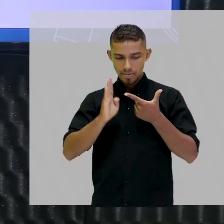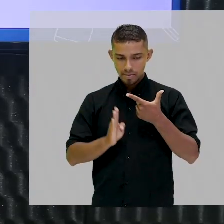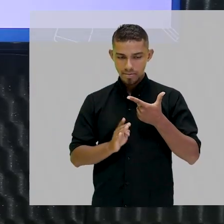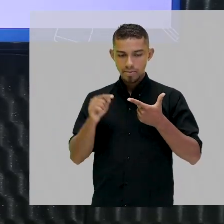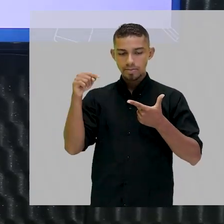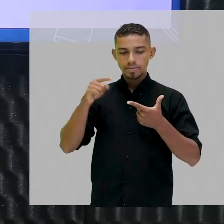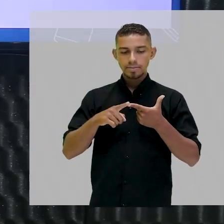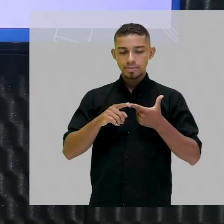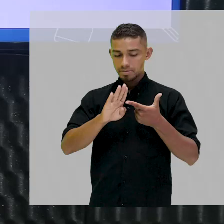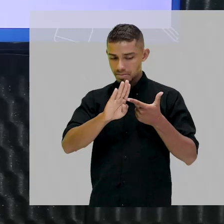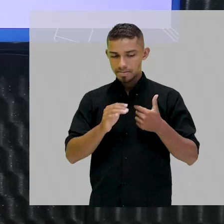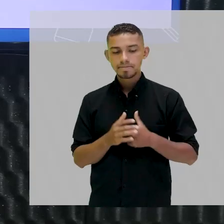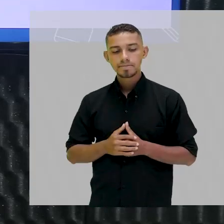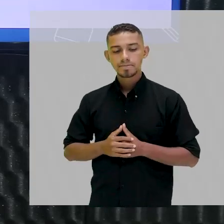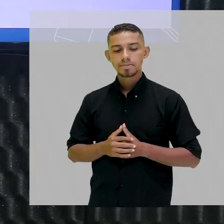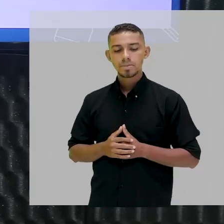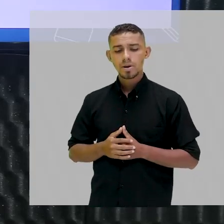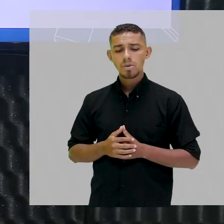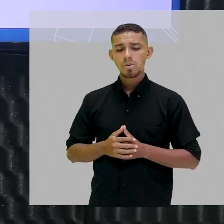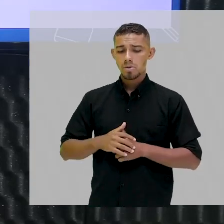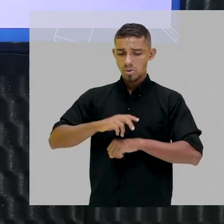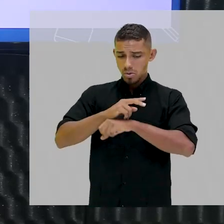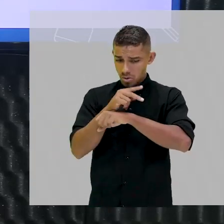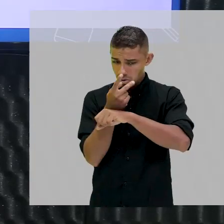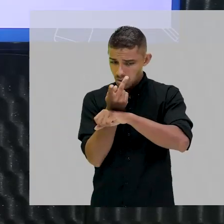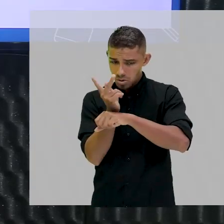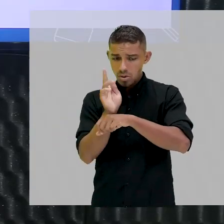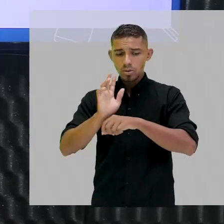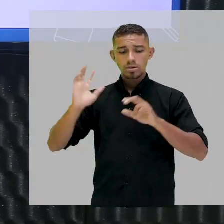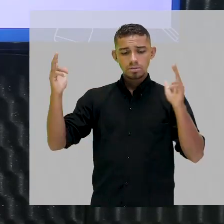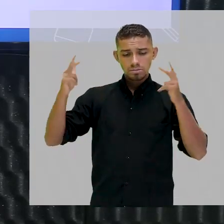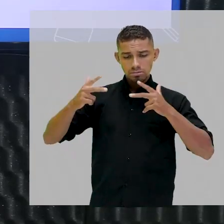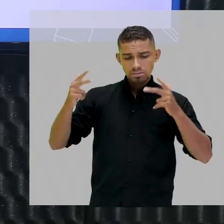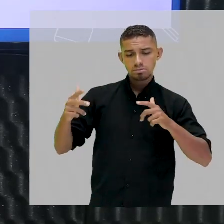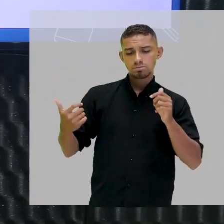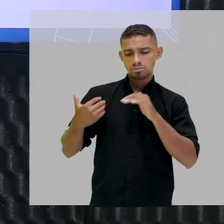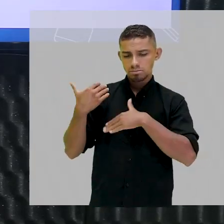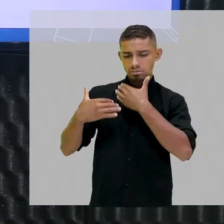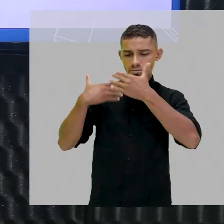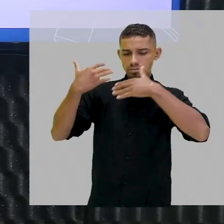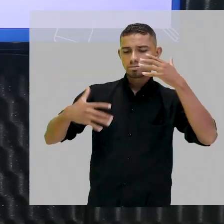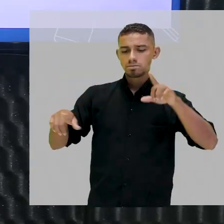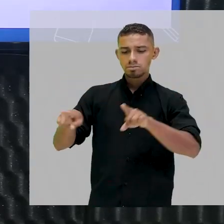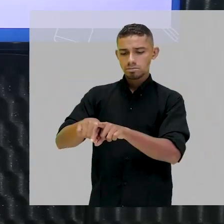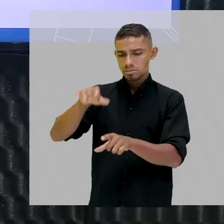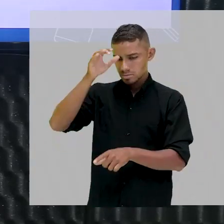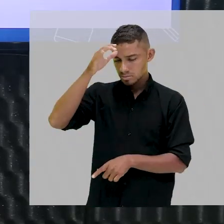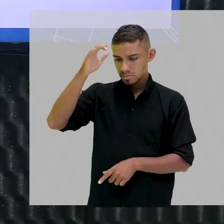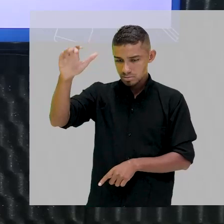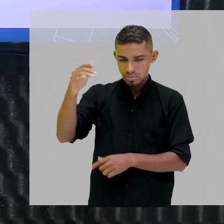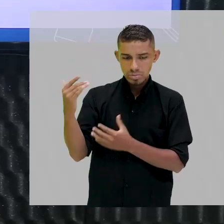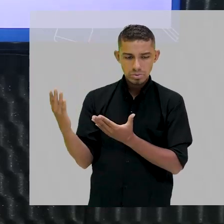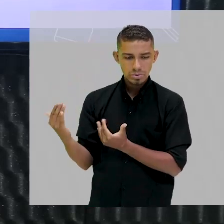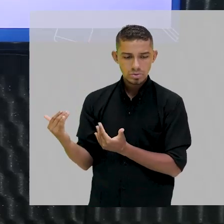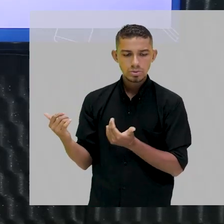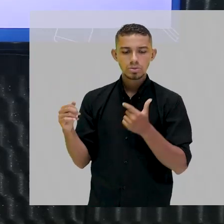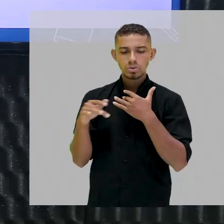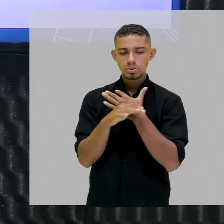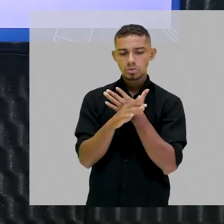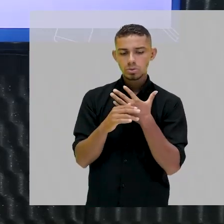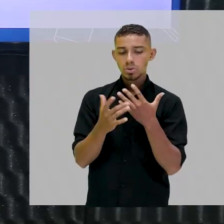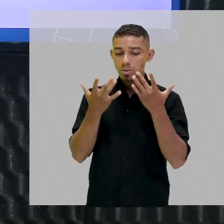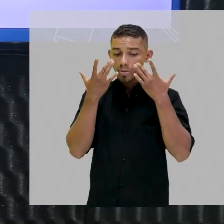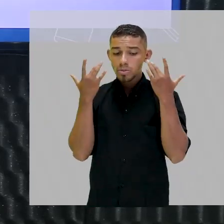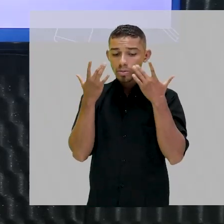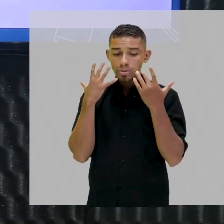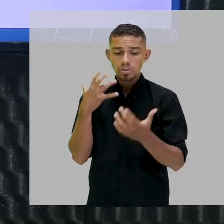hop cresce e se incorpora cada vez mais nas culturas juvenis e urbanas como arte dotada